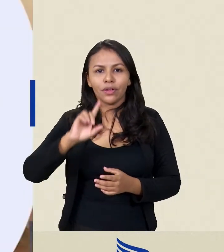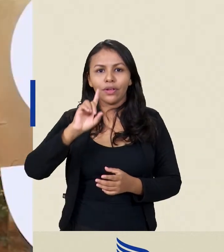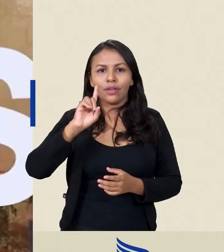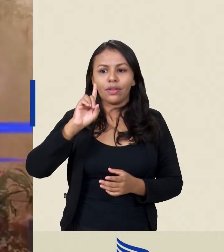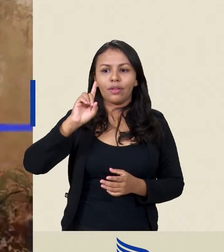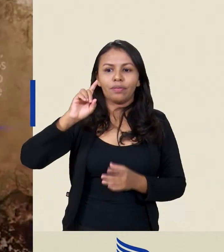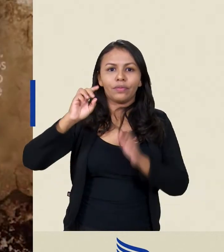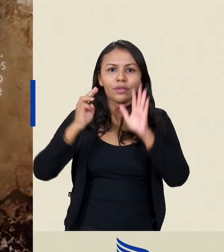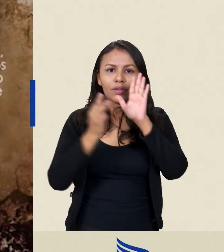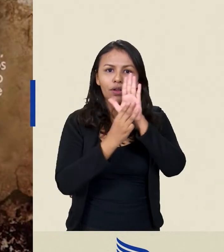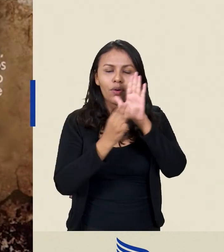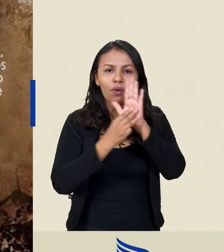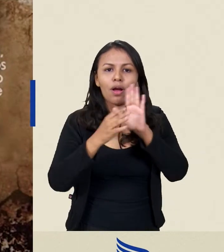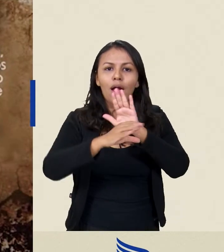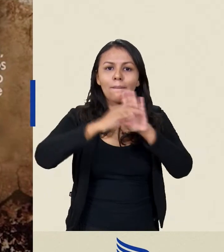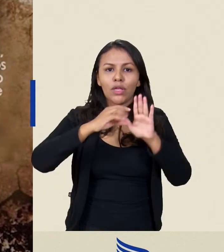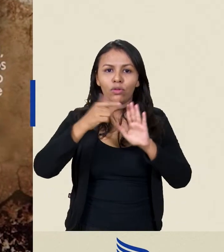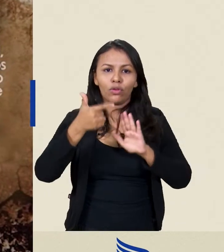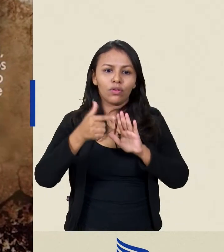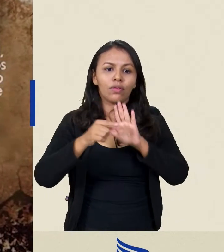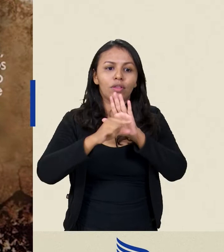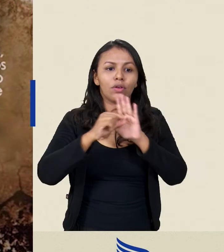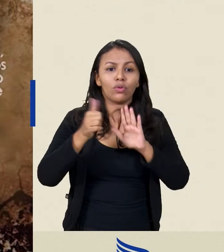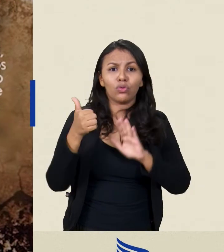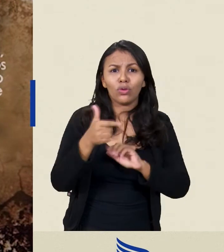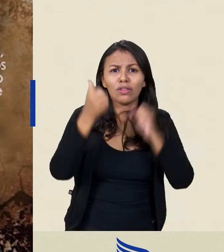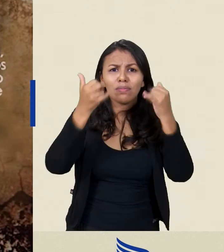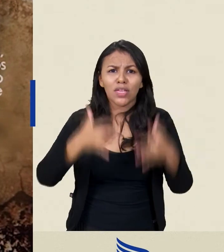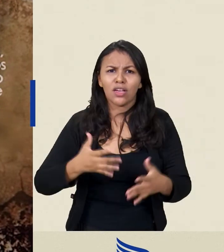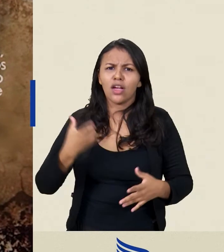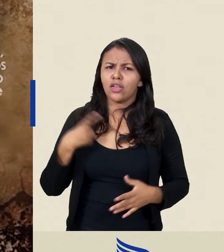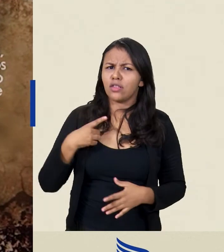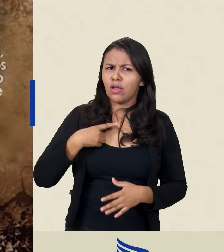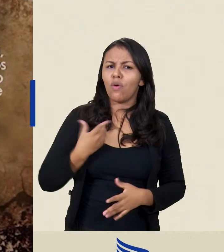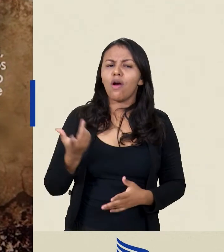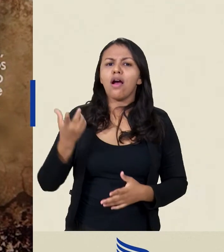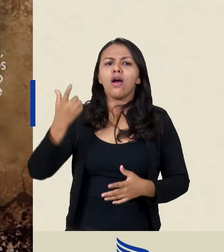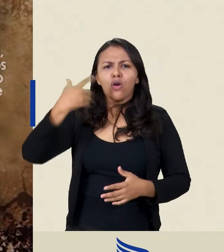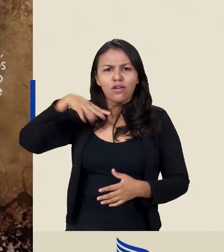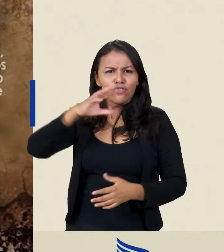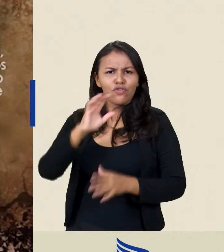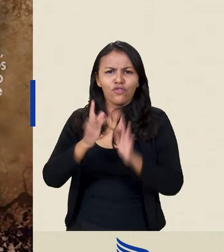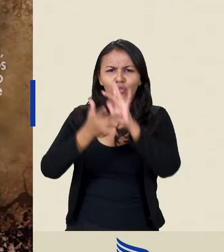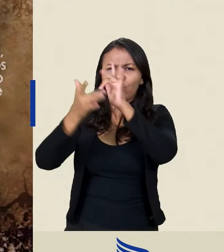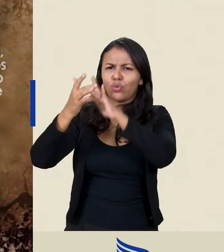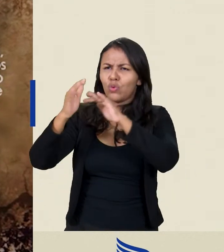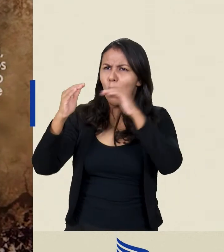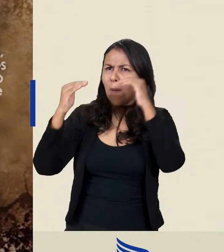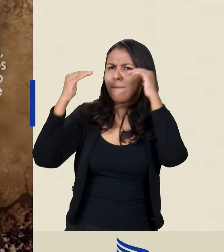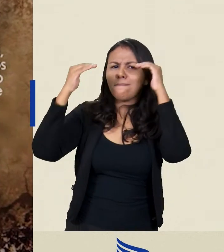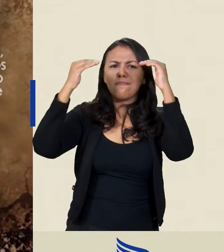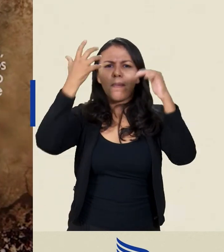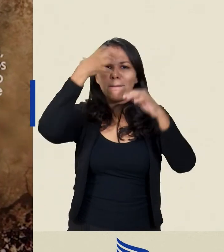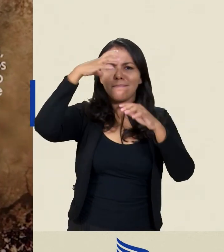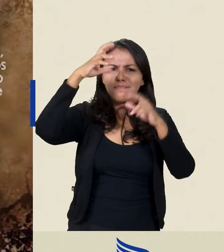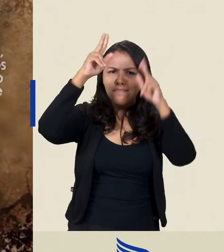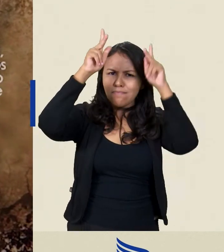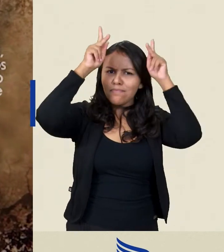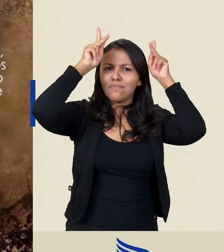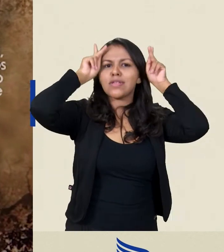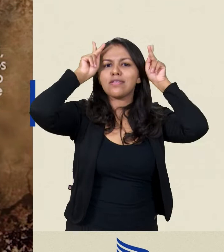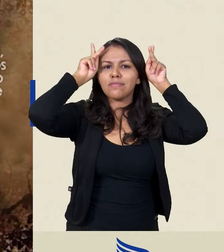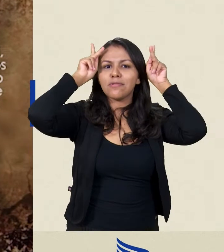afirma: E naquele tempo se levantará Miguel, o grande príncipe, que se levanta pelos filhos do teu